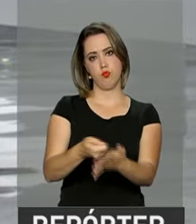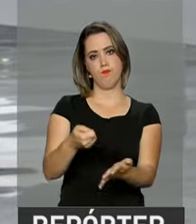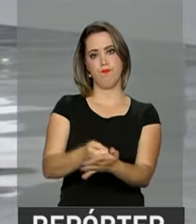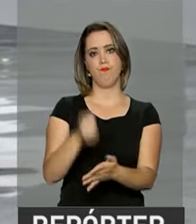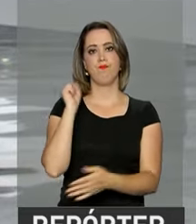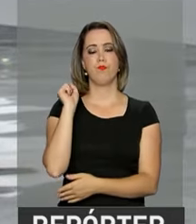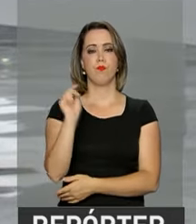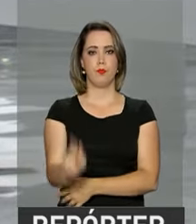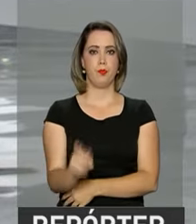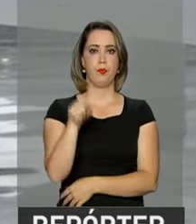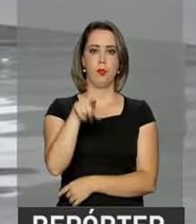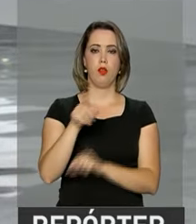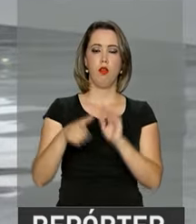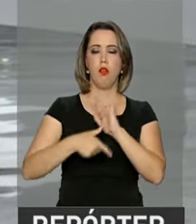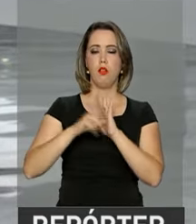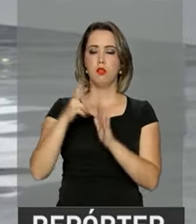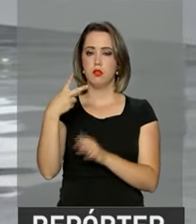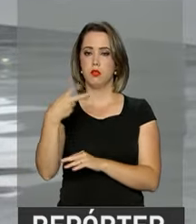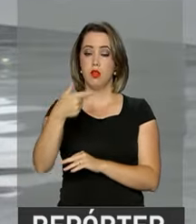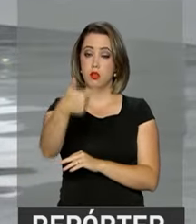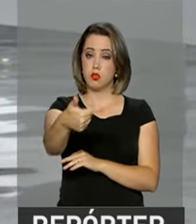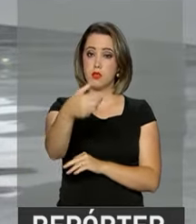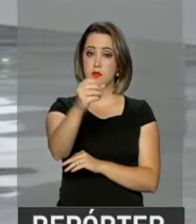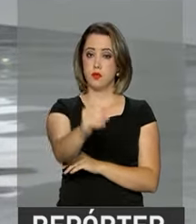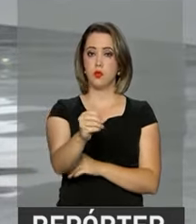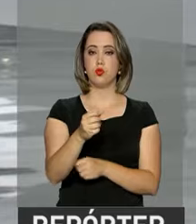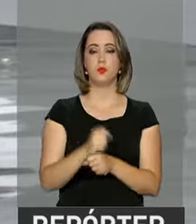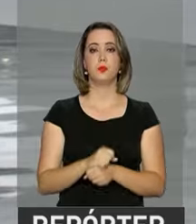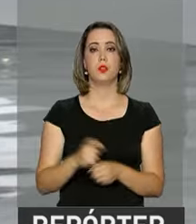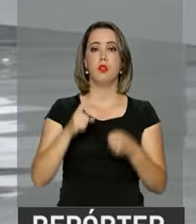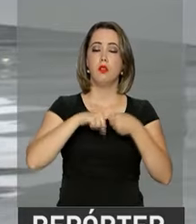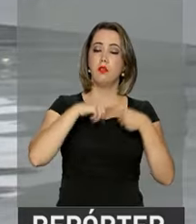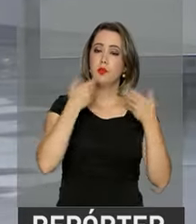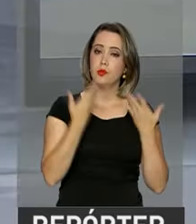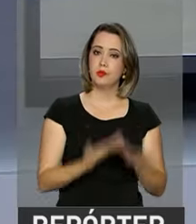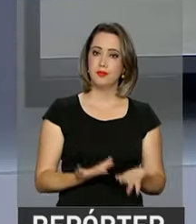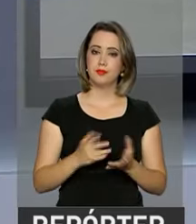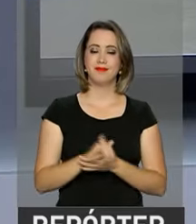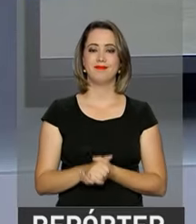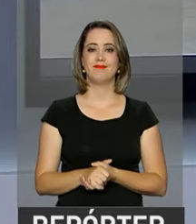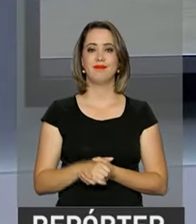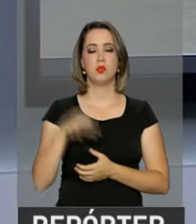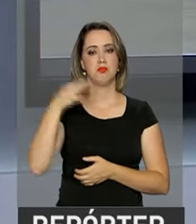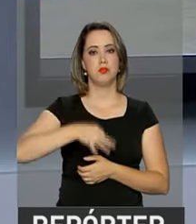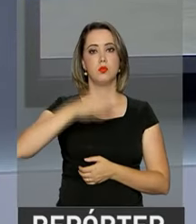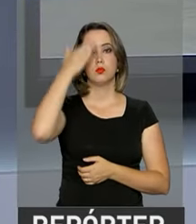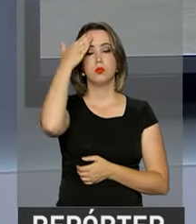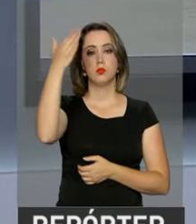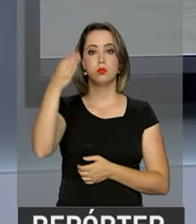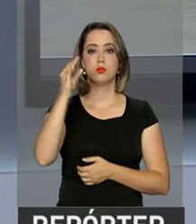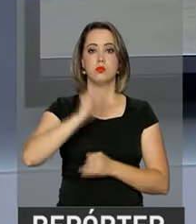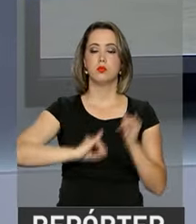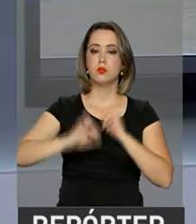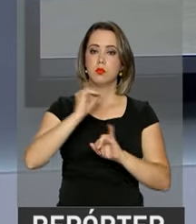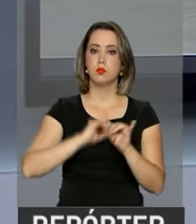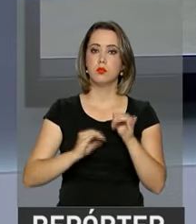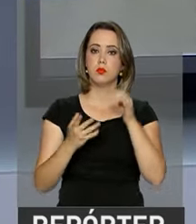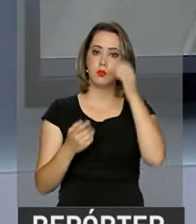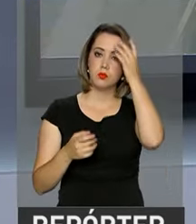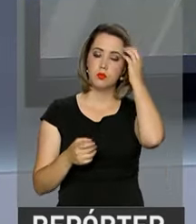anterior era de 20 anos de contribuição eu volto com você no estúdio Roberto tá certo Paulo obrigado por essas